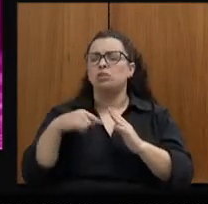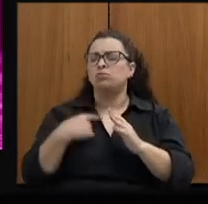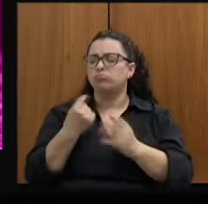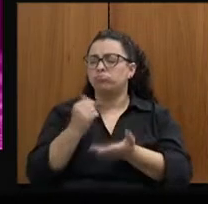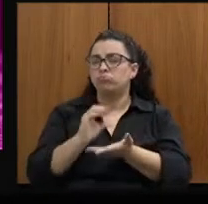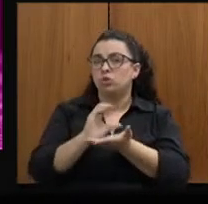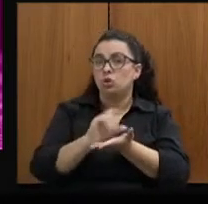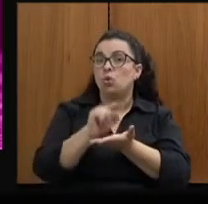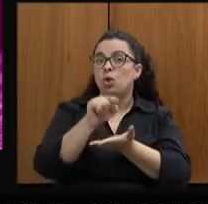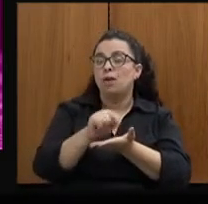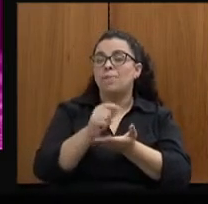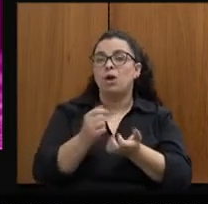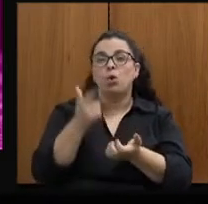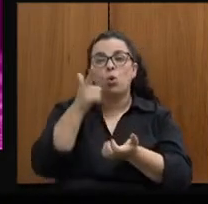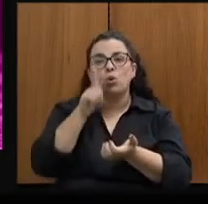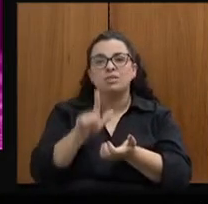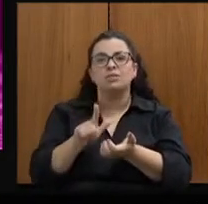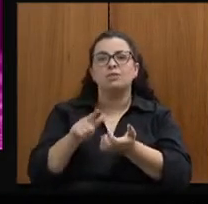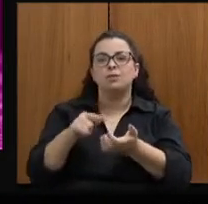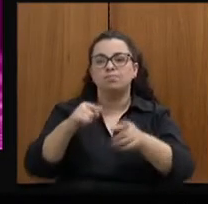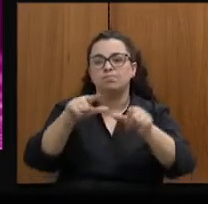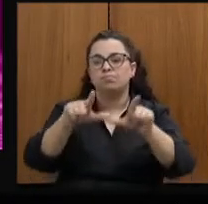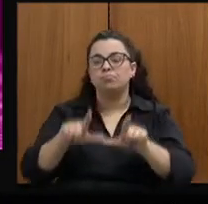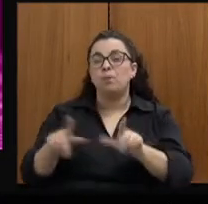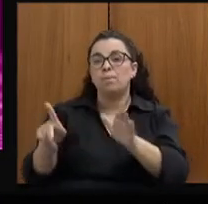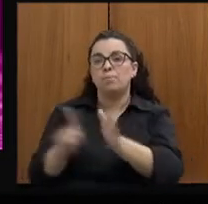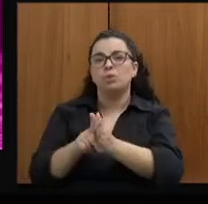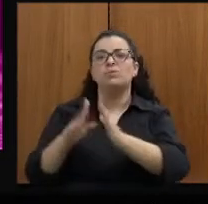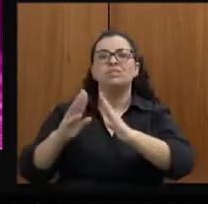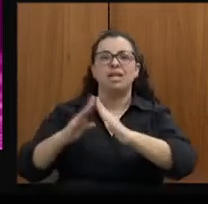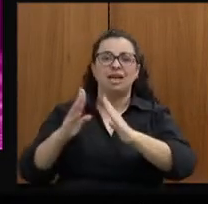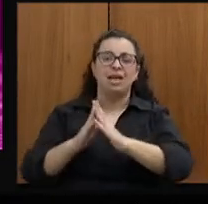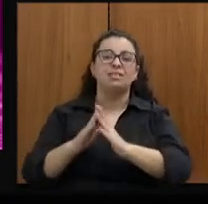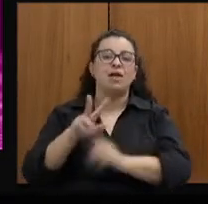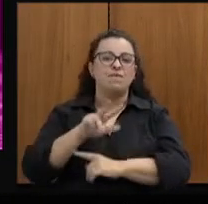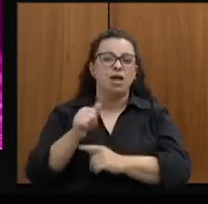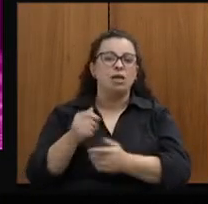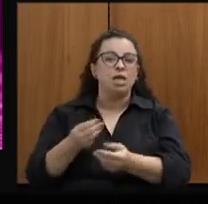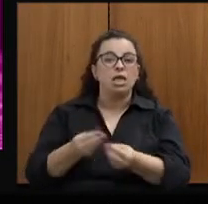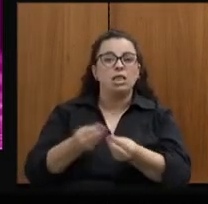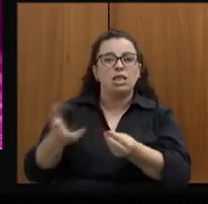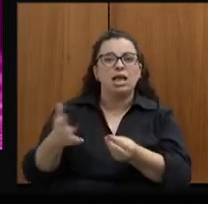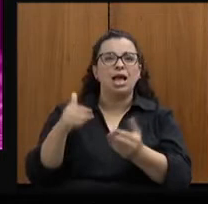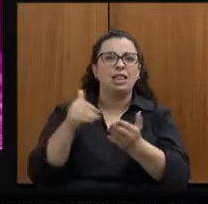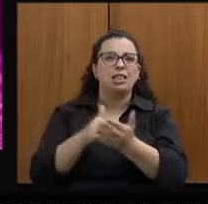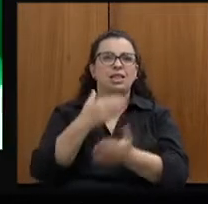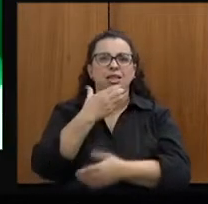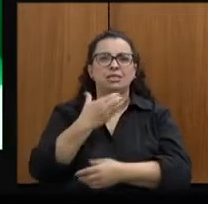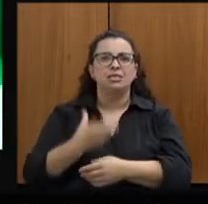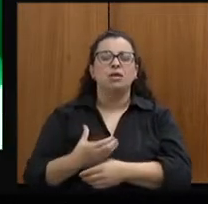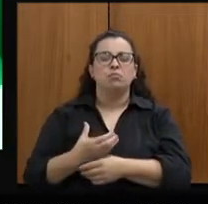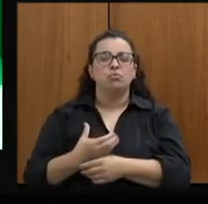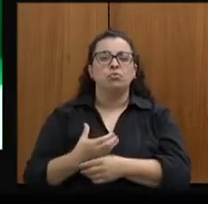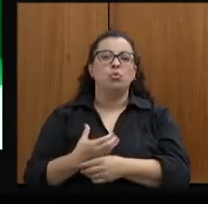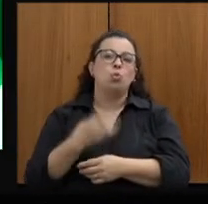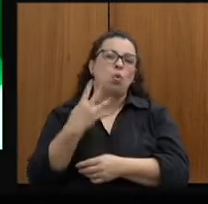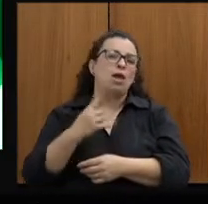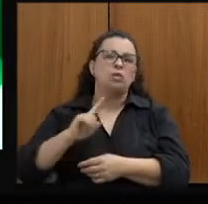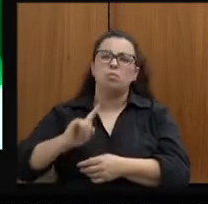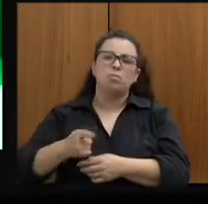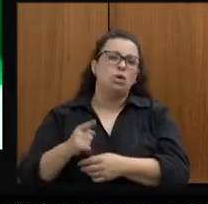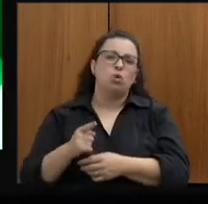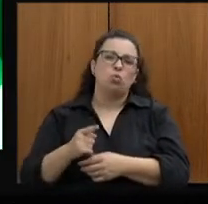entregar 10.743 títulos até dezembro de 2022. Políticas sobre